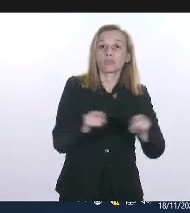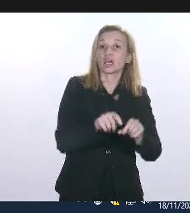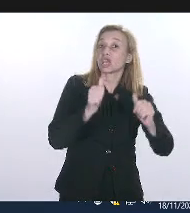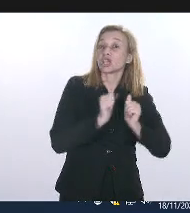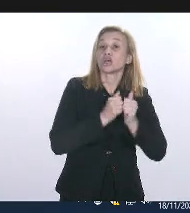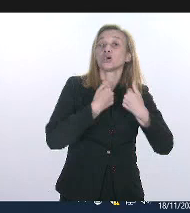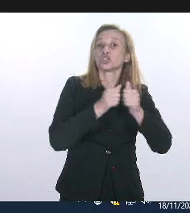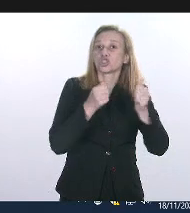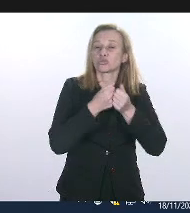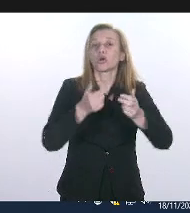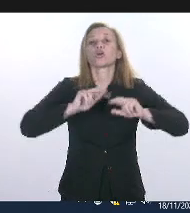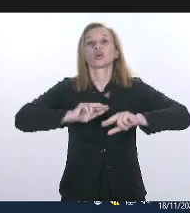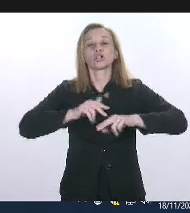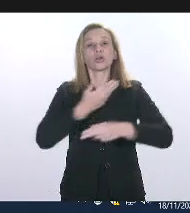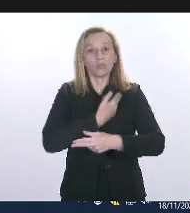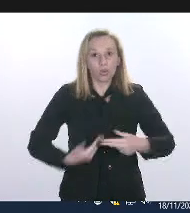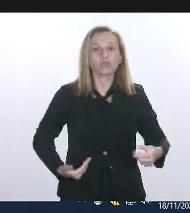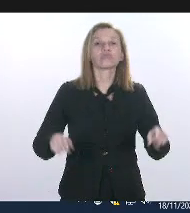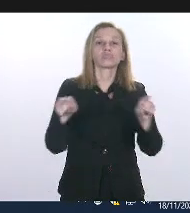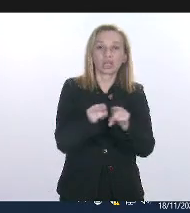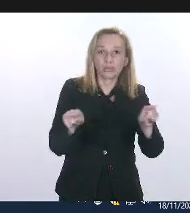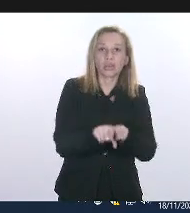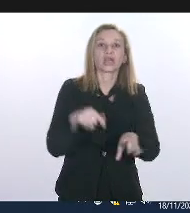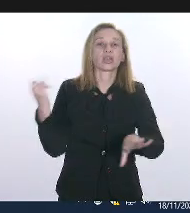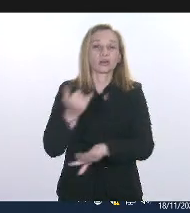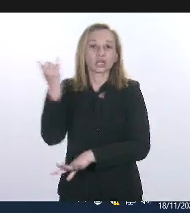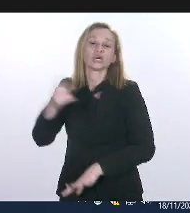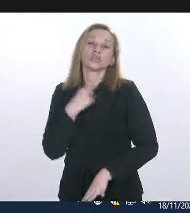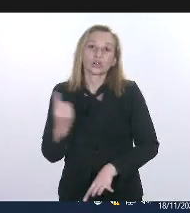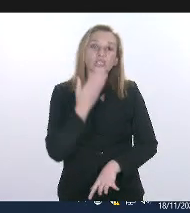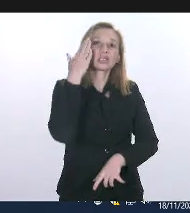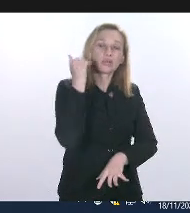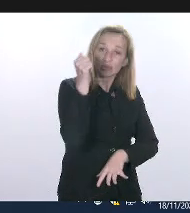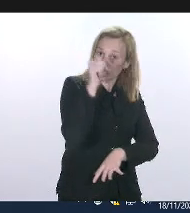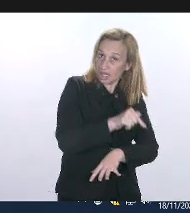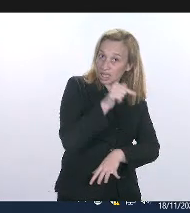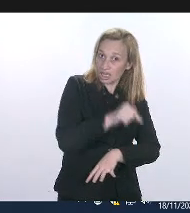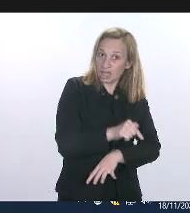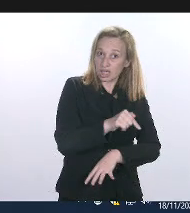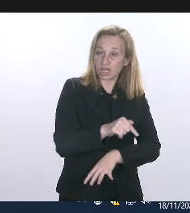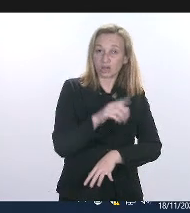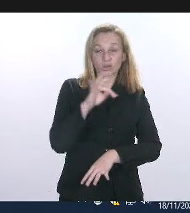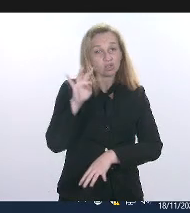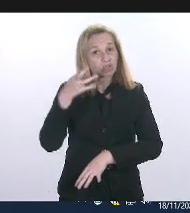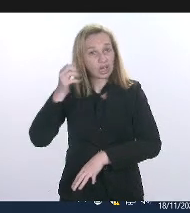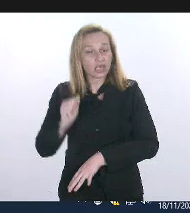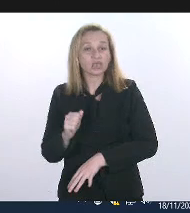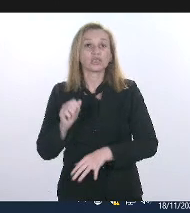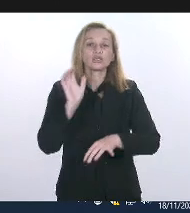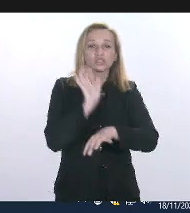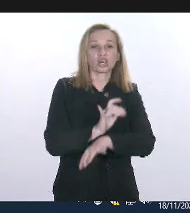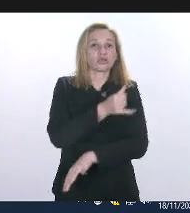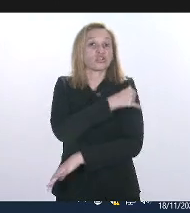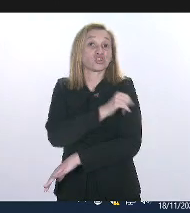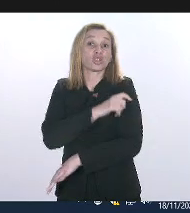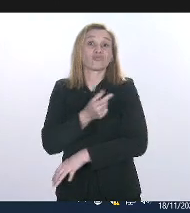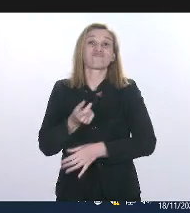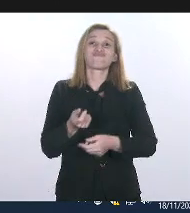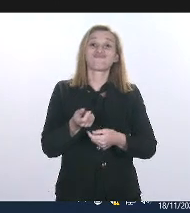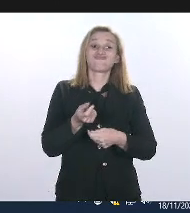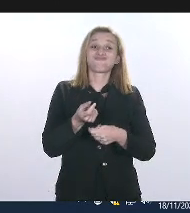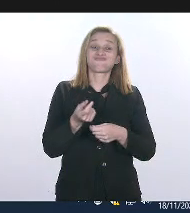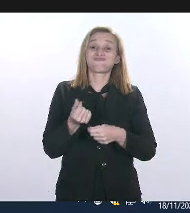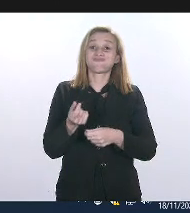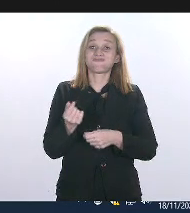super importante. A gente sabe que as concessionárias aqui no estado do Rio de Janeiro estão numa situação complicada financeiramente em razão